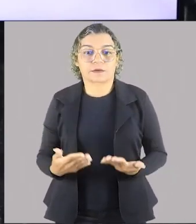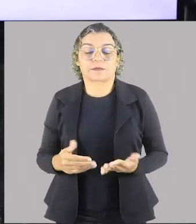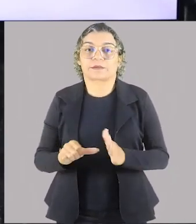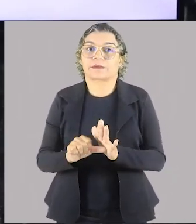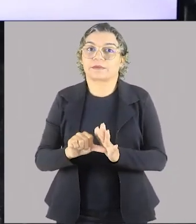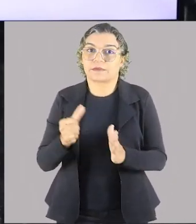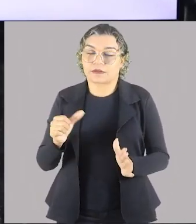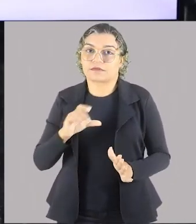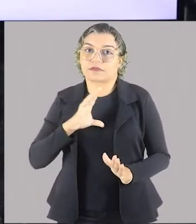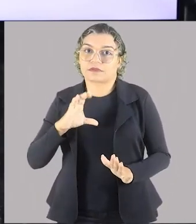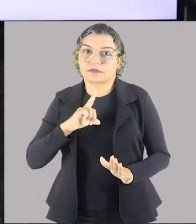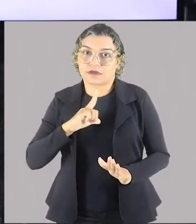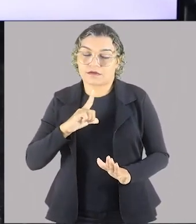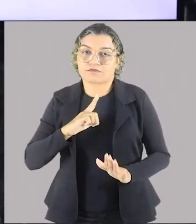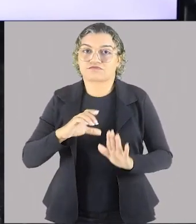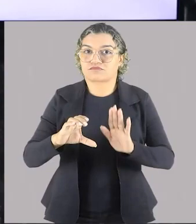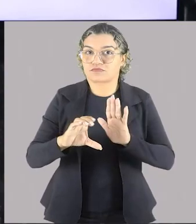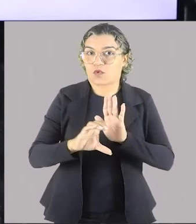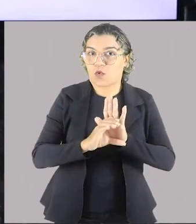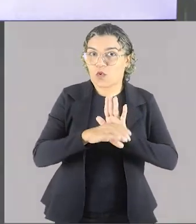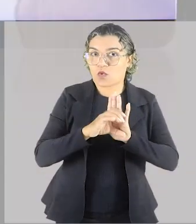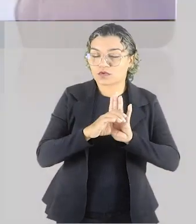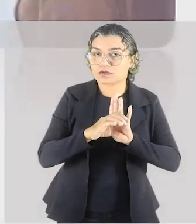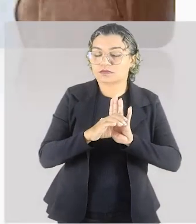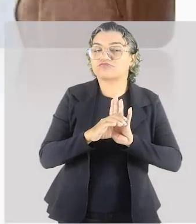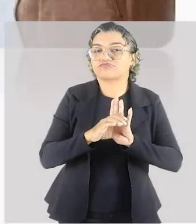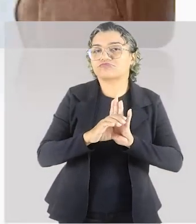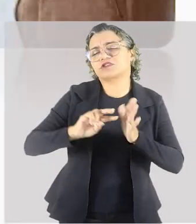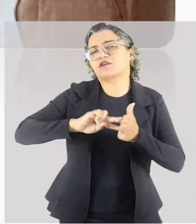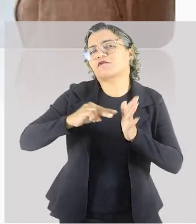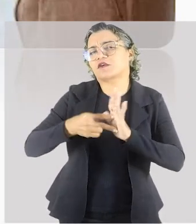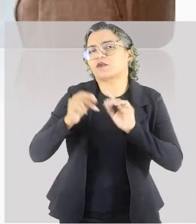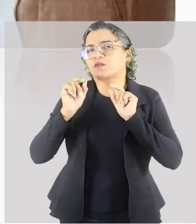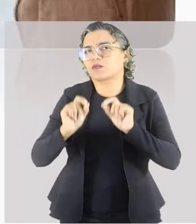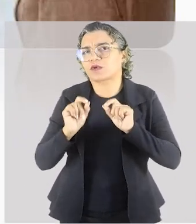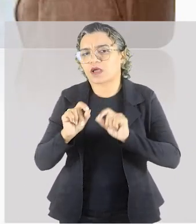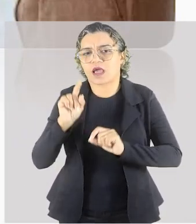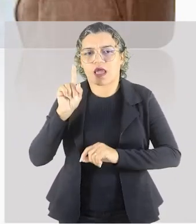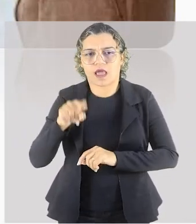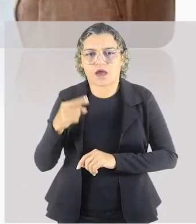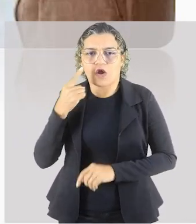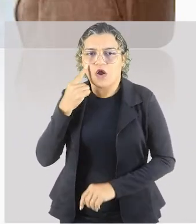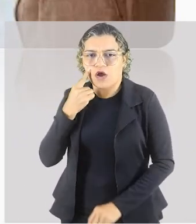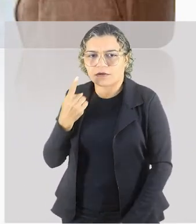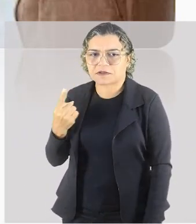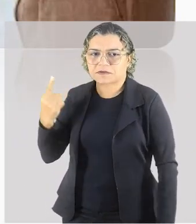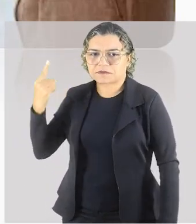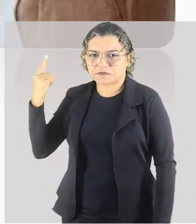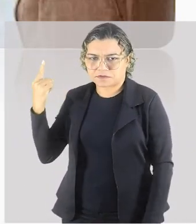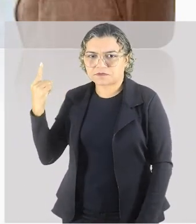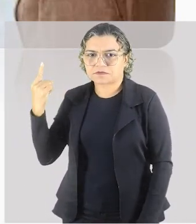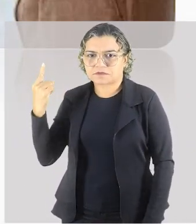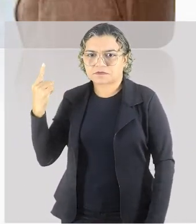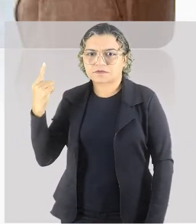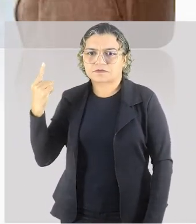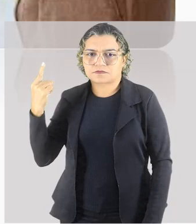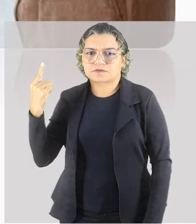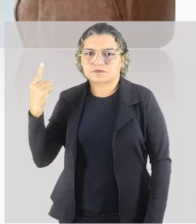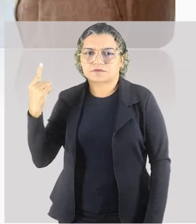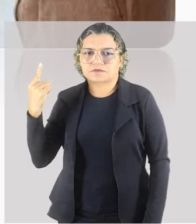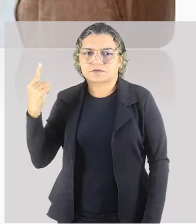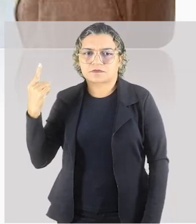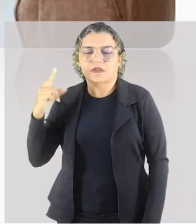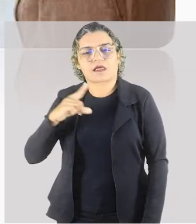primeiramente, o conceito do que é síndrome metabólica, tá? Que é um distúrbio metabólico que, na maioria das vezes,